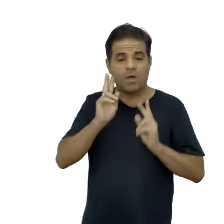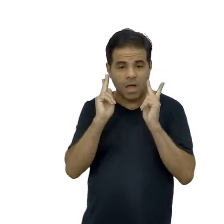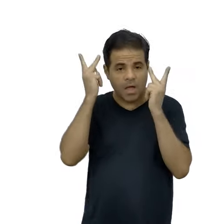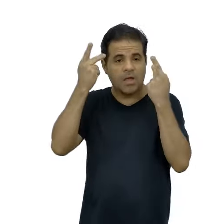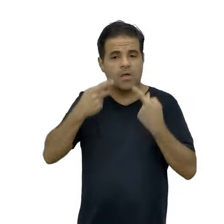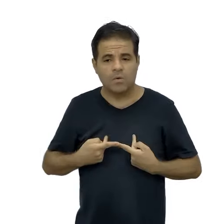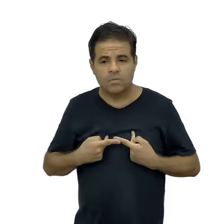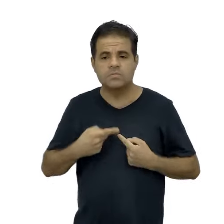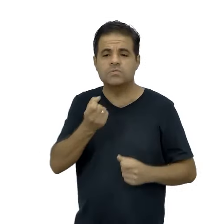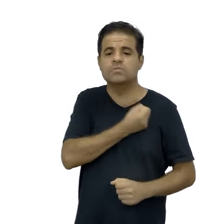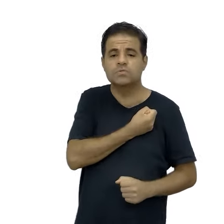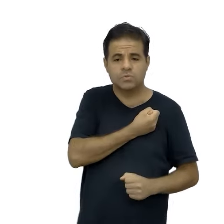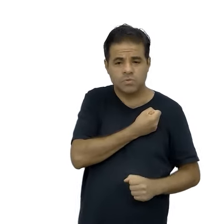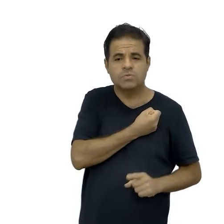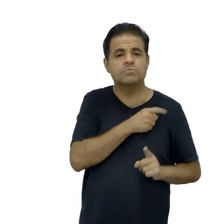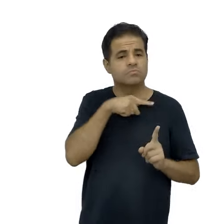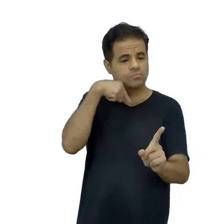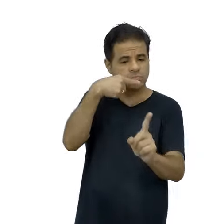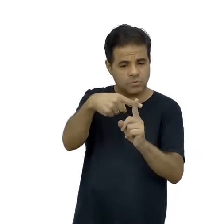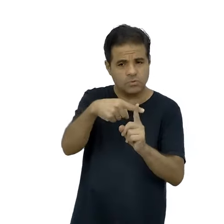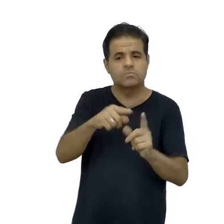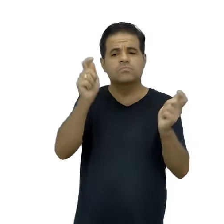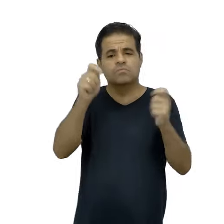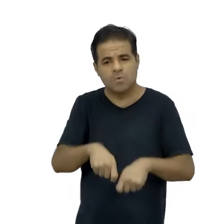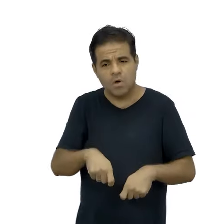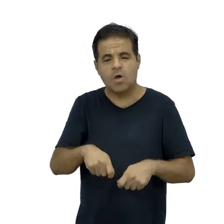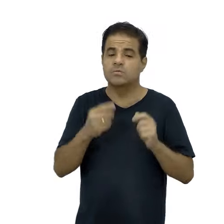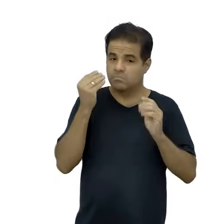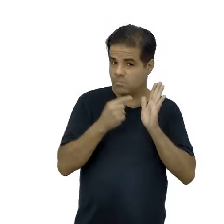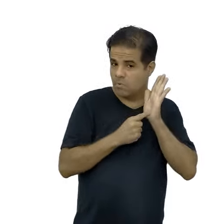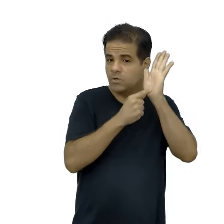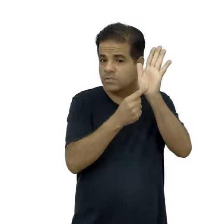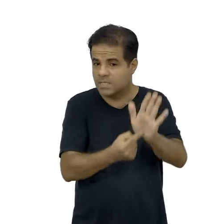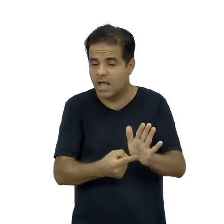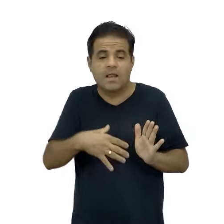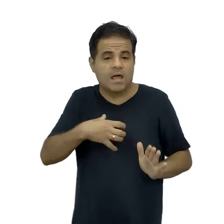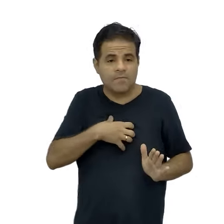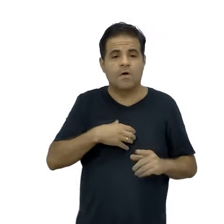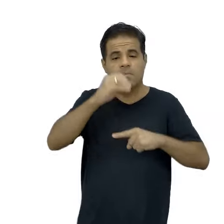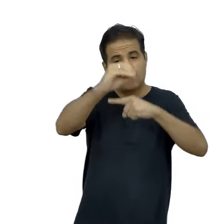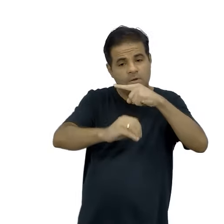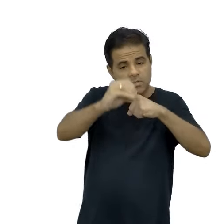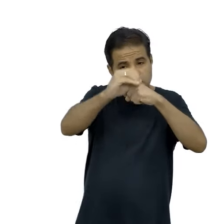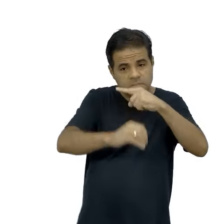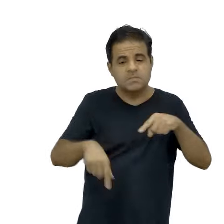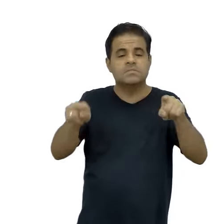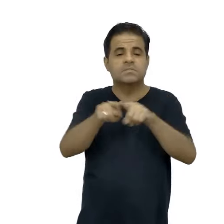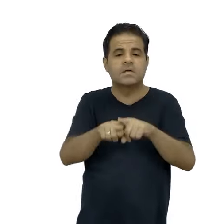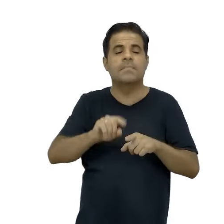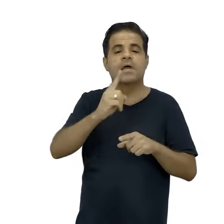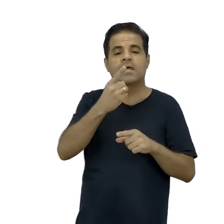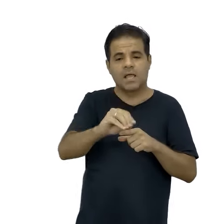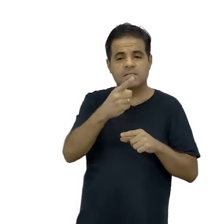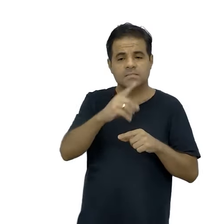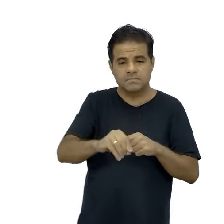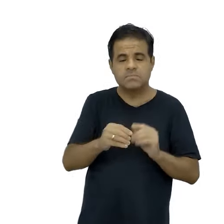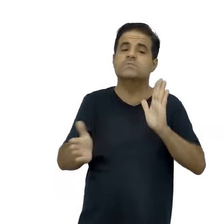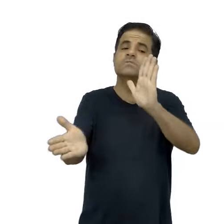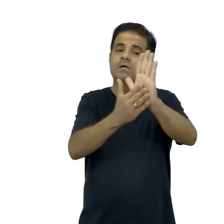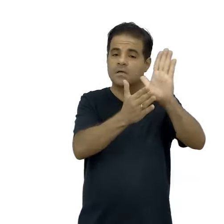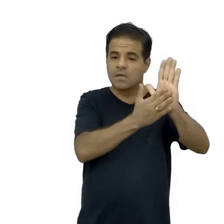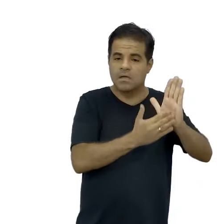reconhecer que os números racionais positivos podem ser expressos na forma fracionária e decimal, e